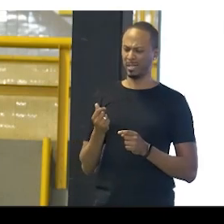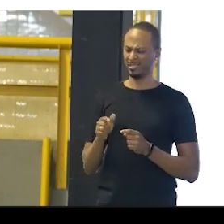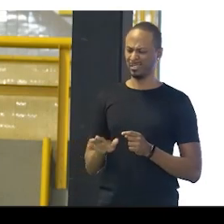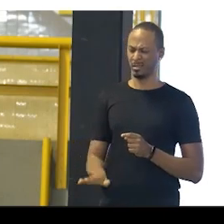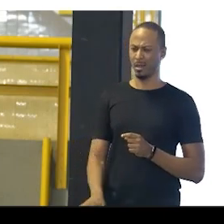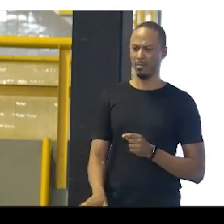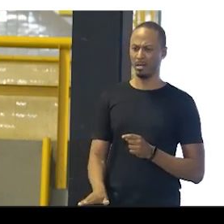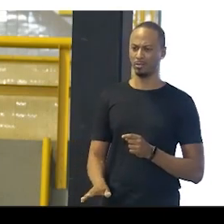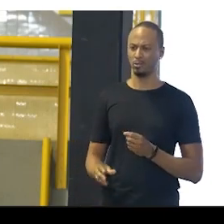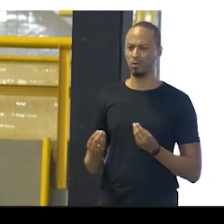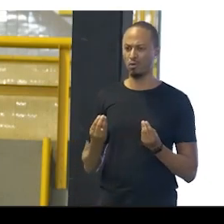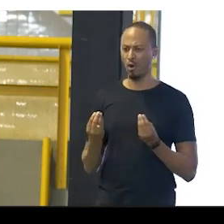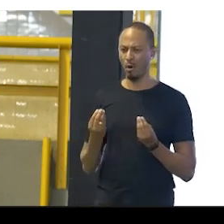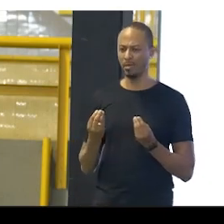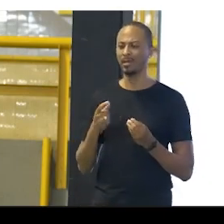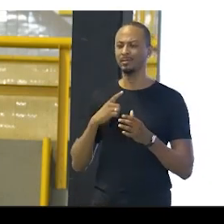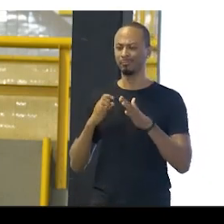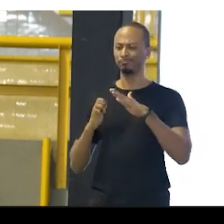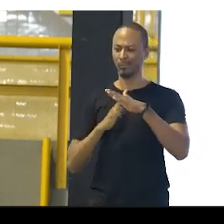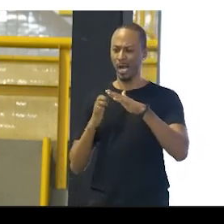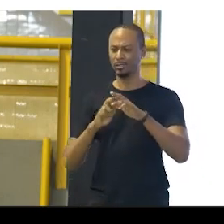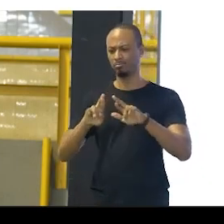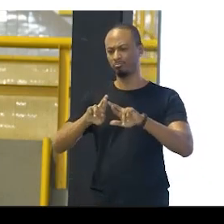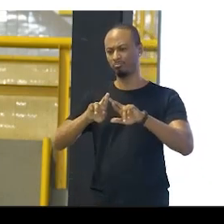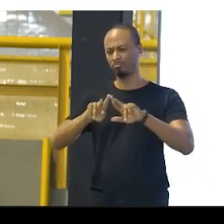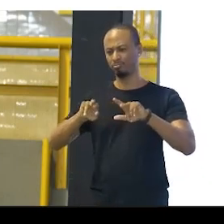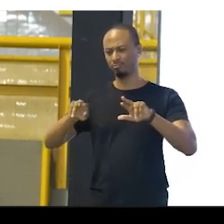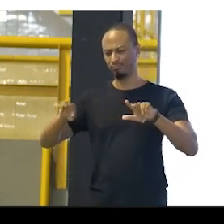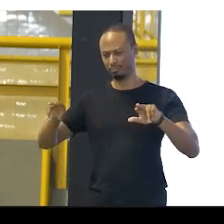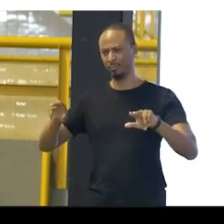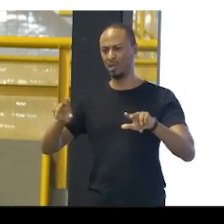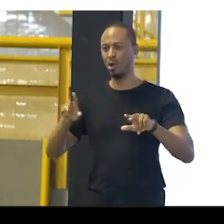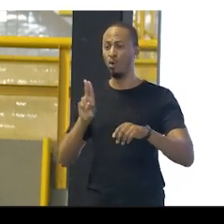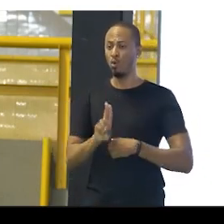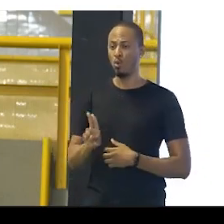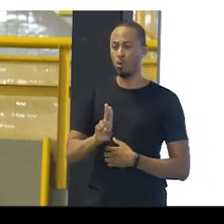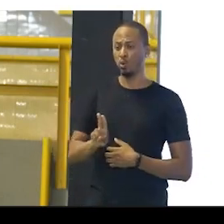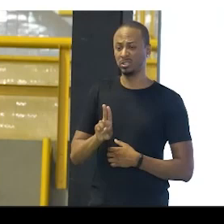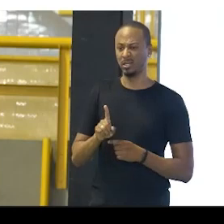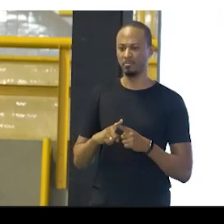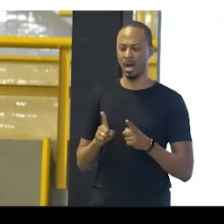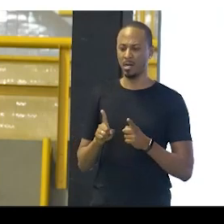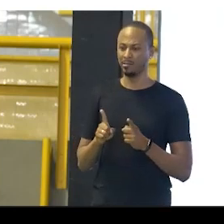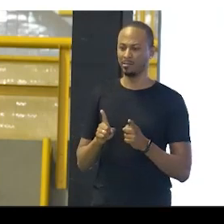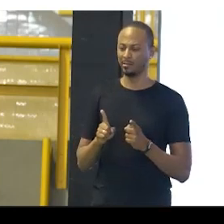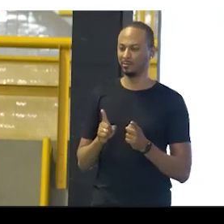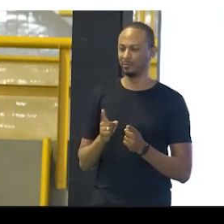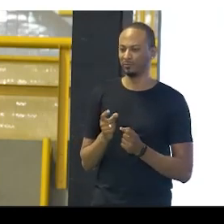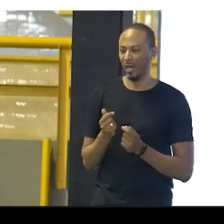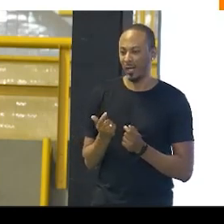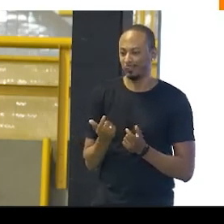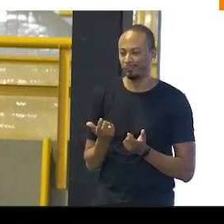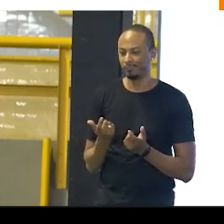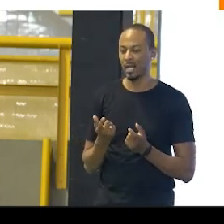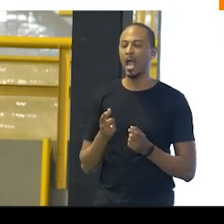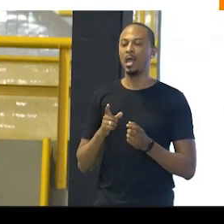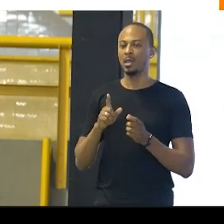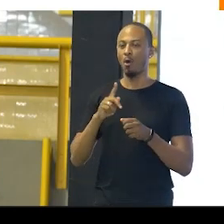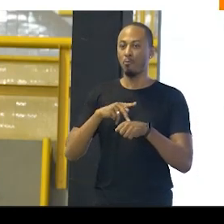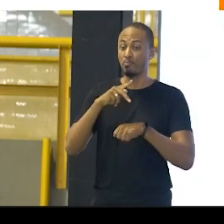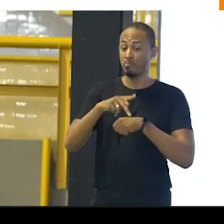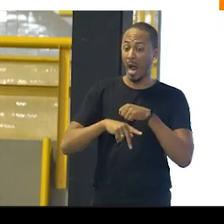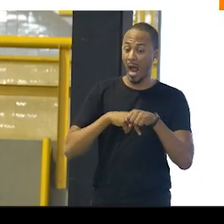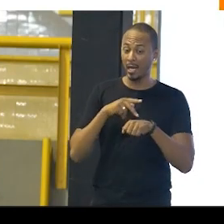Exxon, Mobil, British Petroleum, as principais companhias petrolíferas. Os países do Oriente Médio se